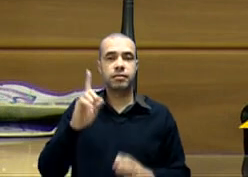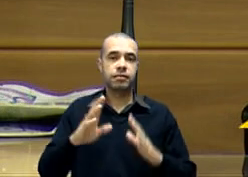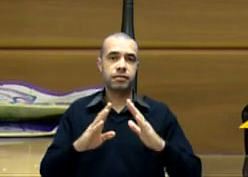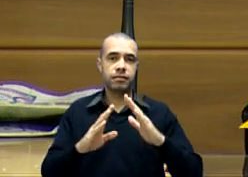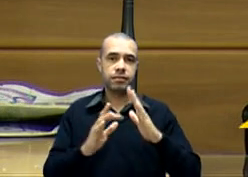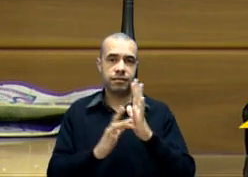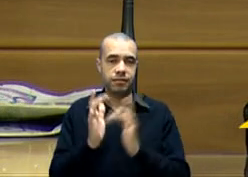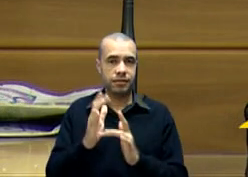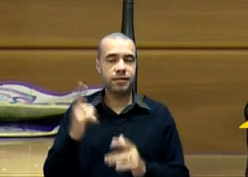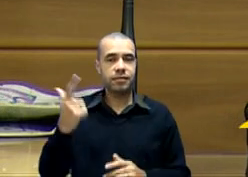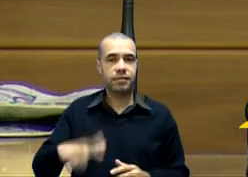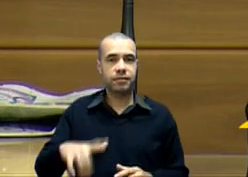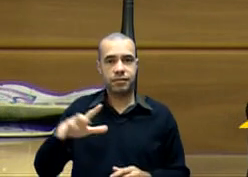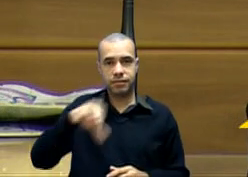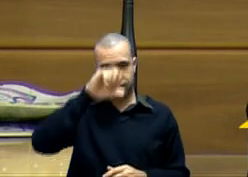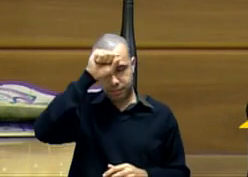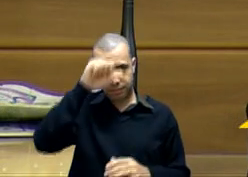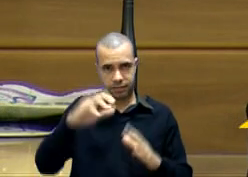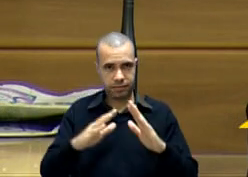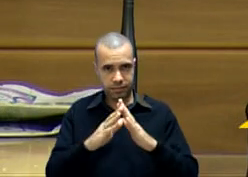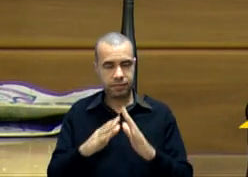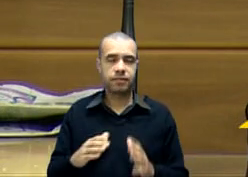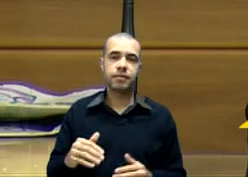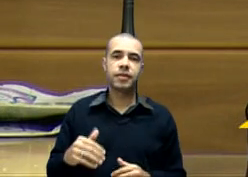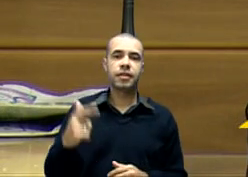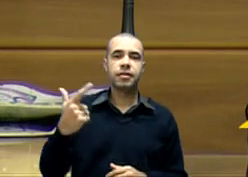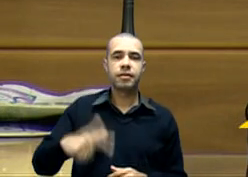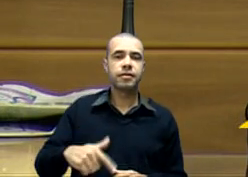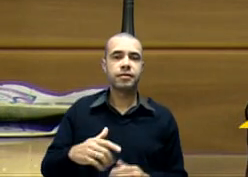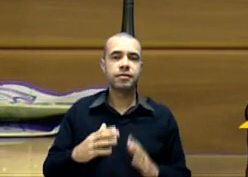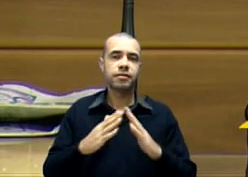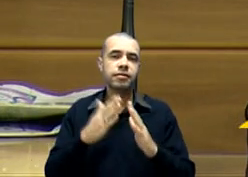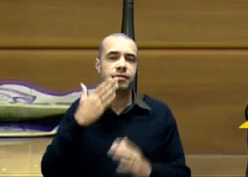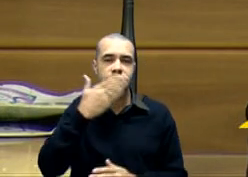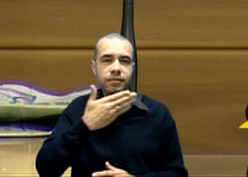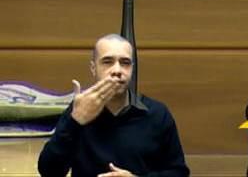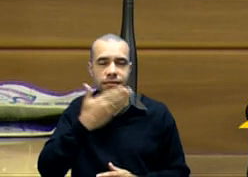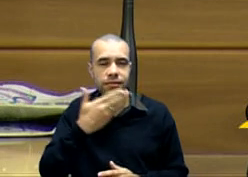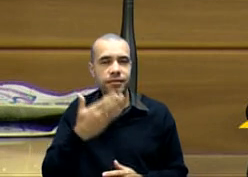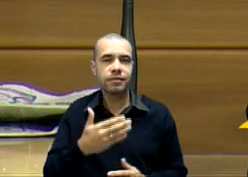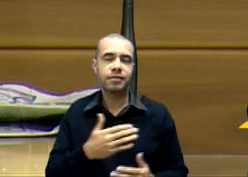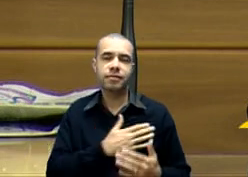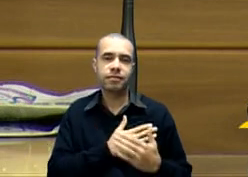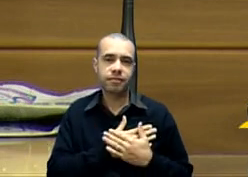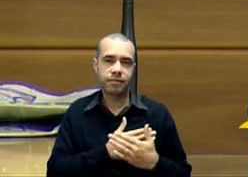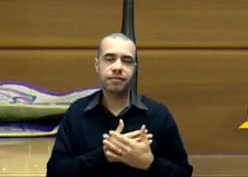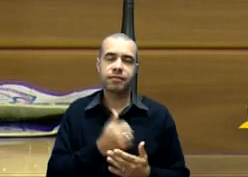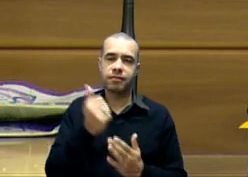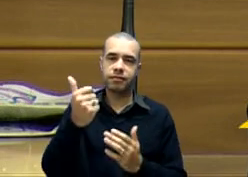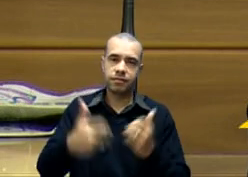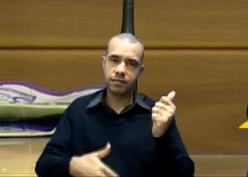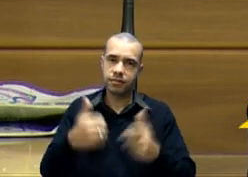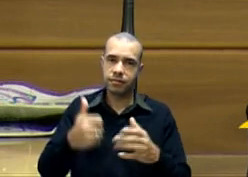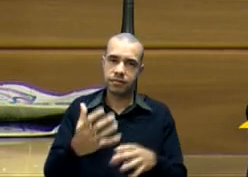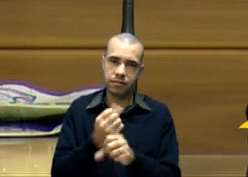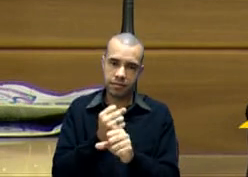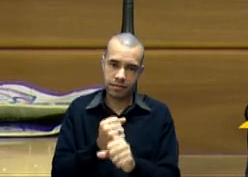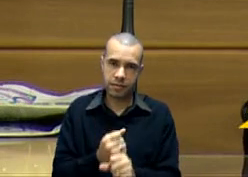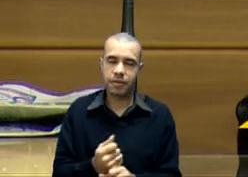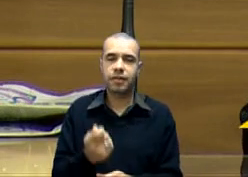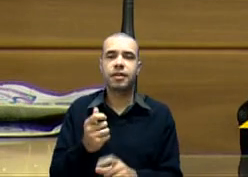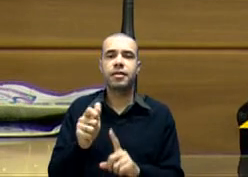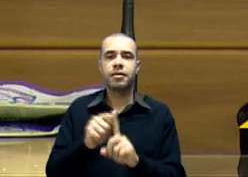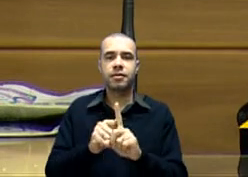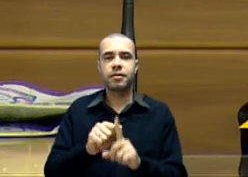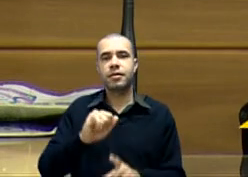Santo de Albuquerque, Doce Lar do Menor Irmã Rosália, encaminhando resumo de atividades e balancetes referente ao mês de julho de